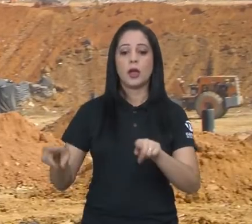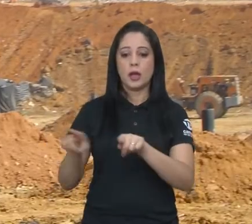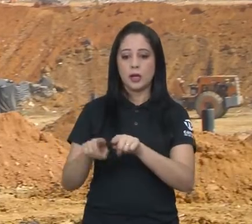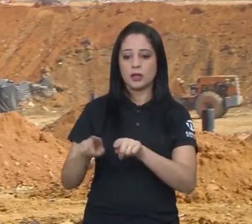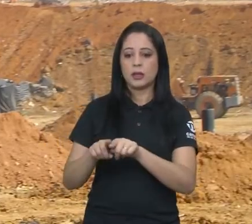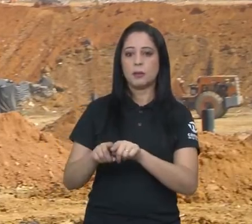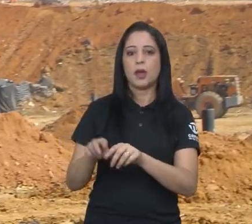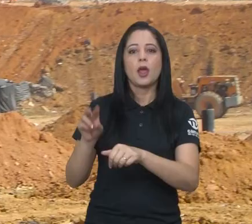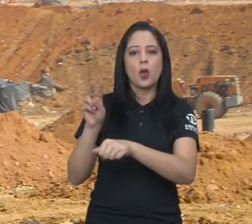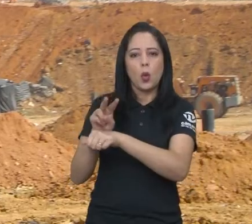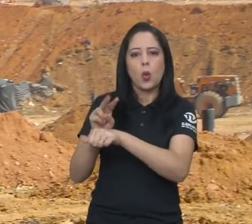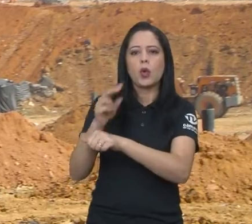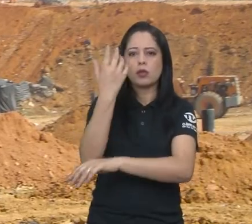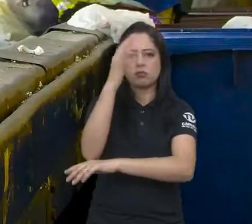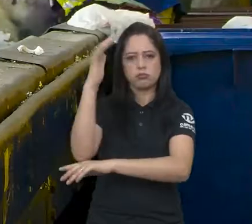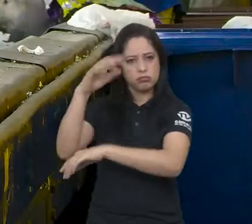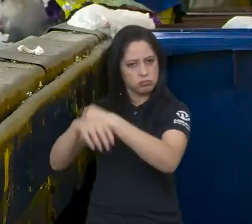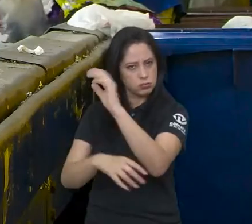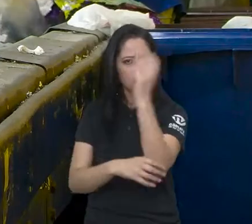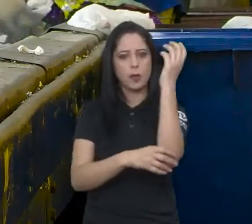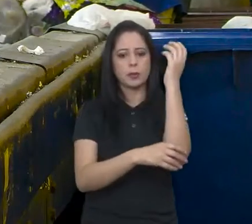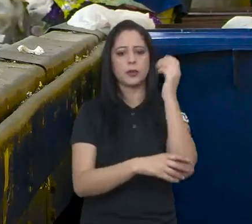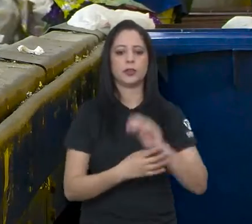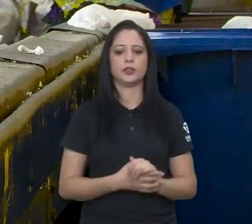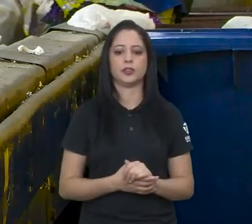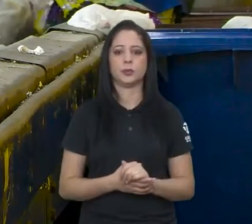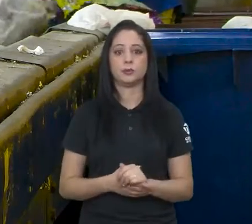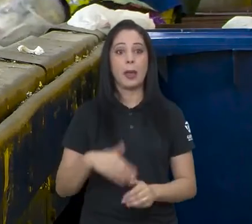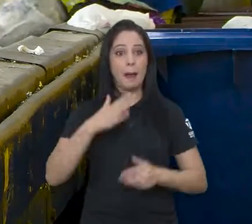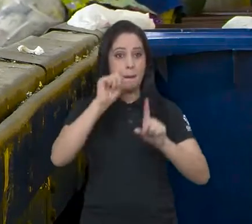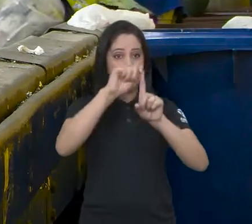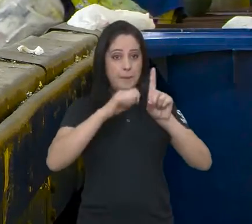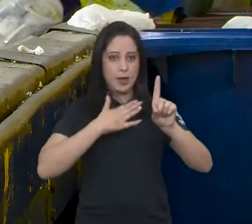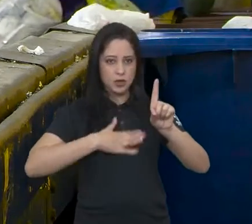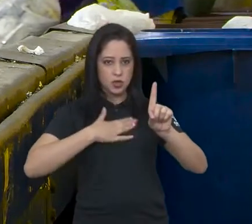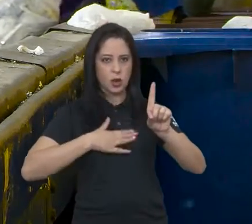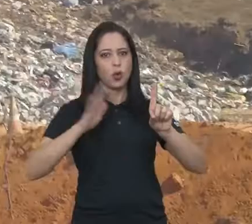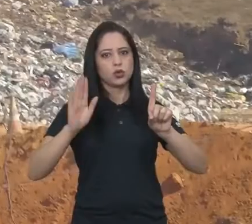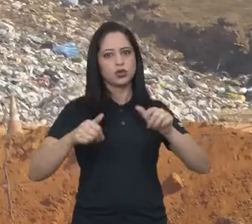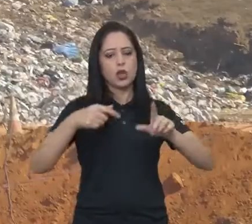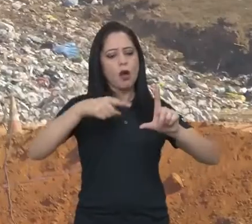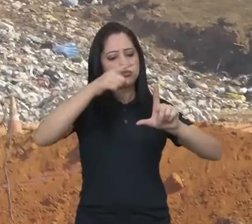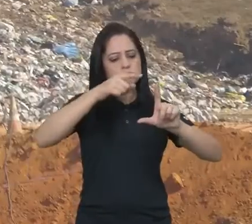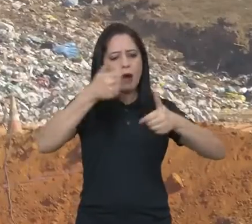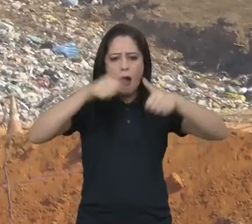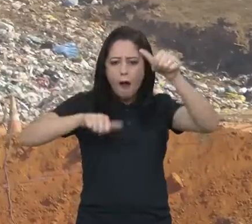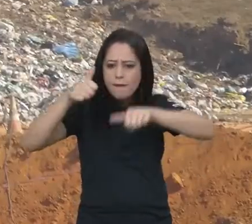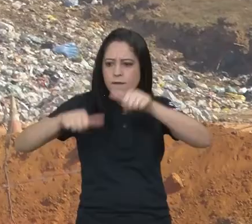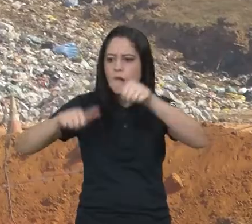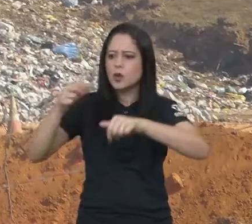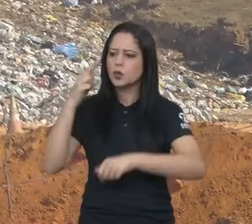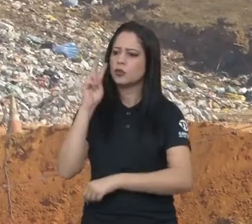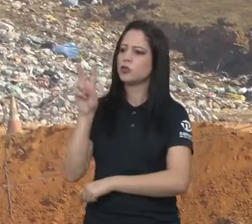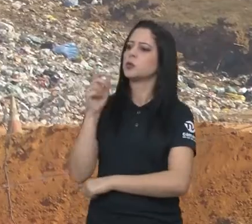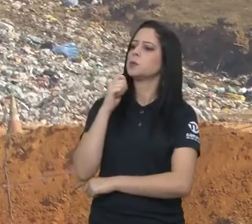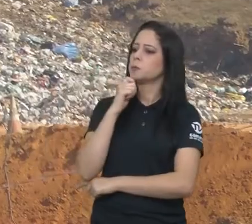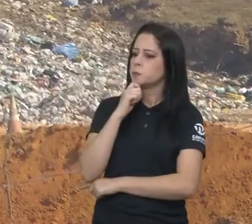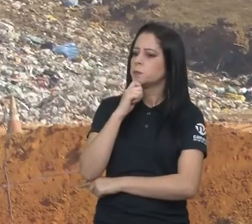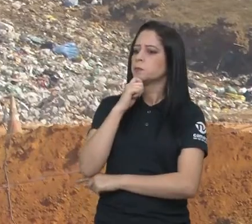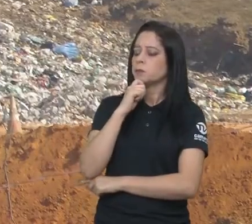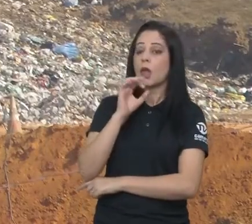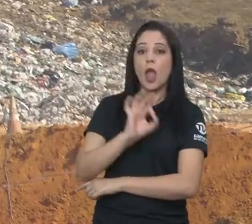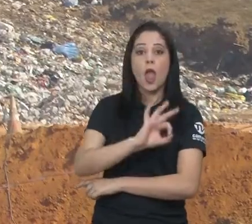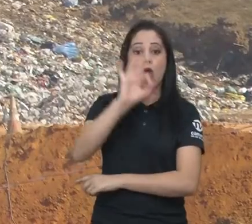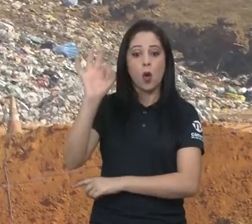monitoramento técnico e ambiental, avaliação que foi divulgada neste mês de agosto. No entanto, o aterro sanitário é um